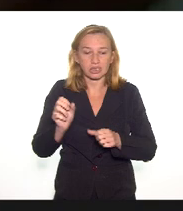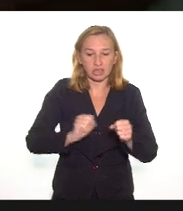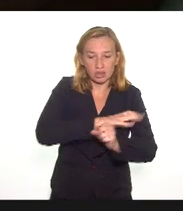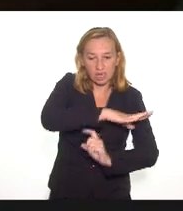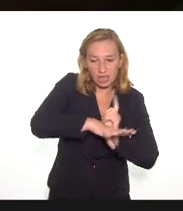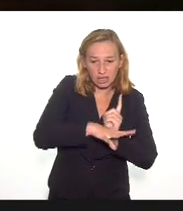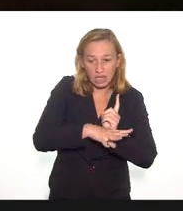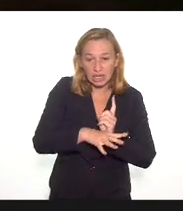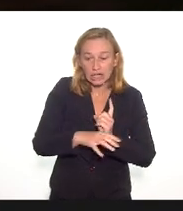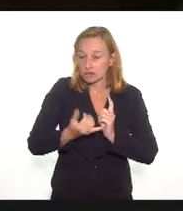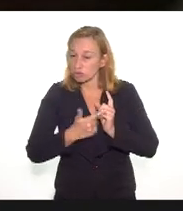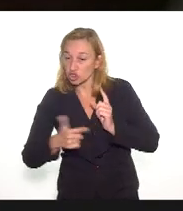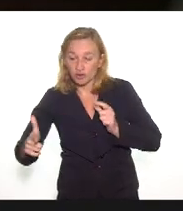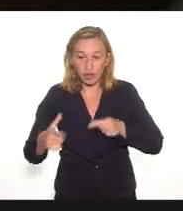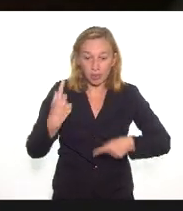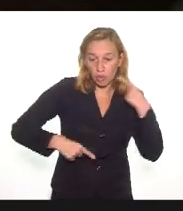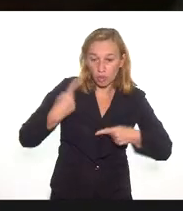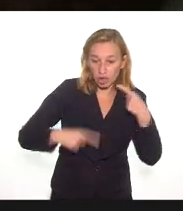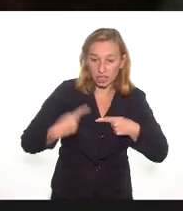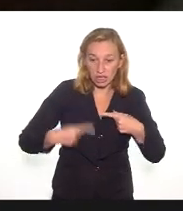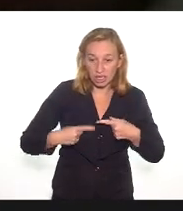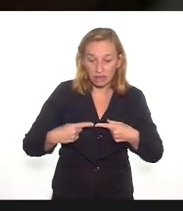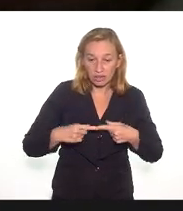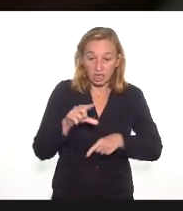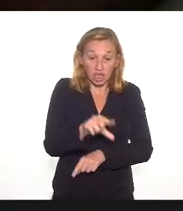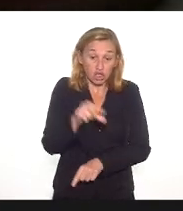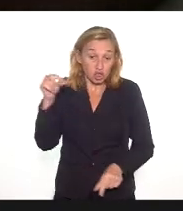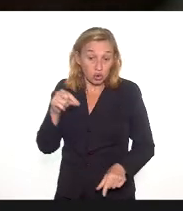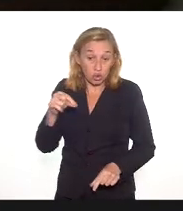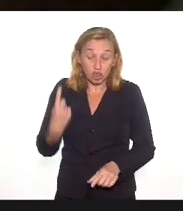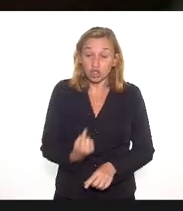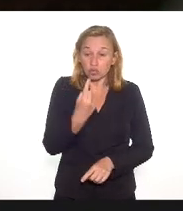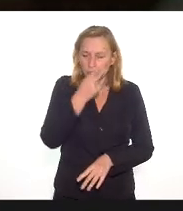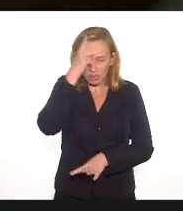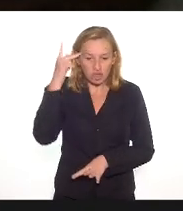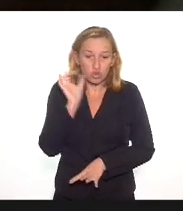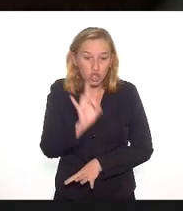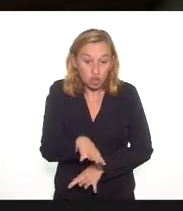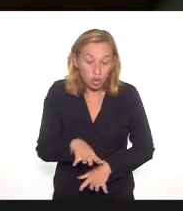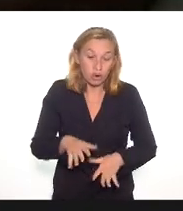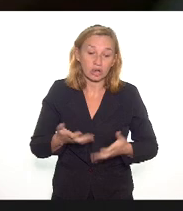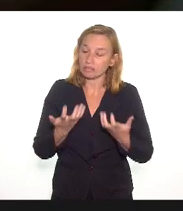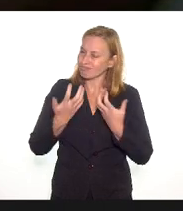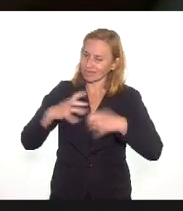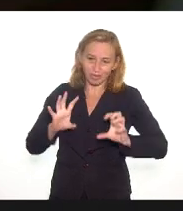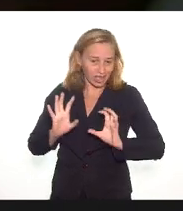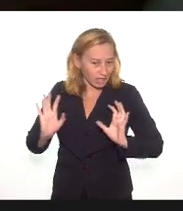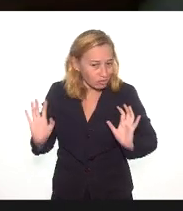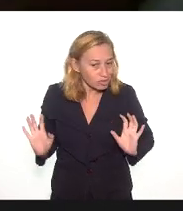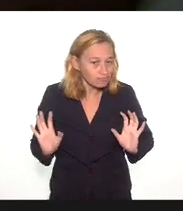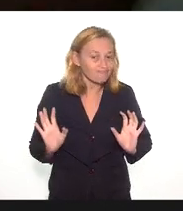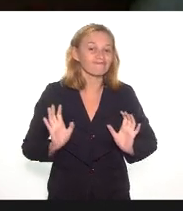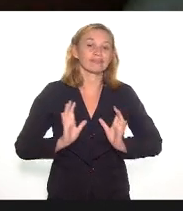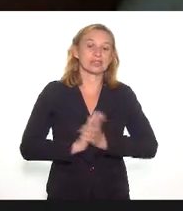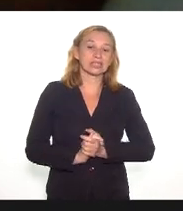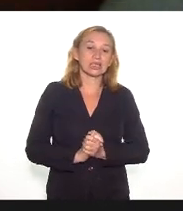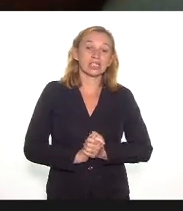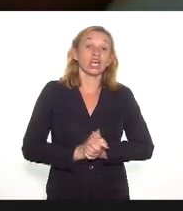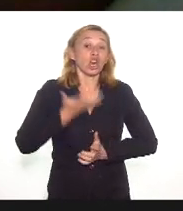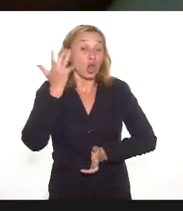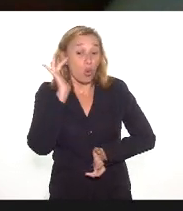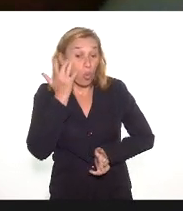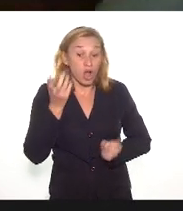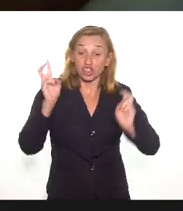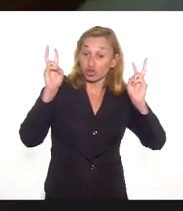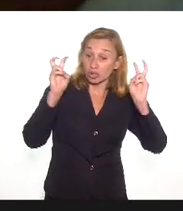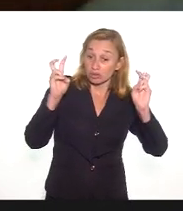Sem a política, vira decisão de uma pessoa só, como muitos querem. Né? Então, eu acho que a